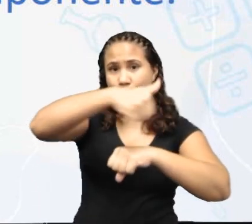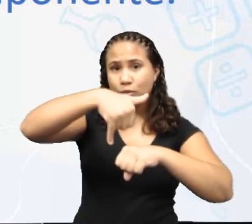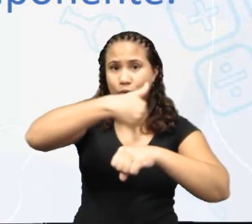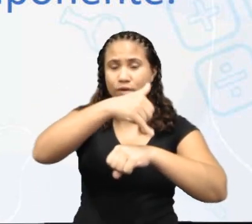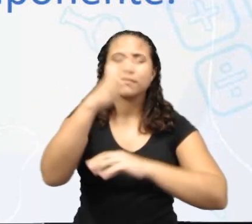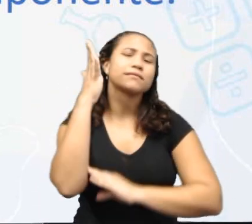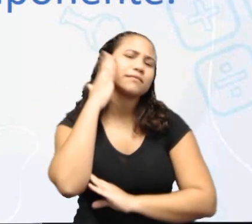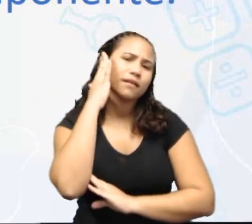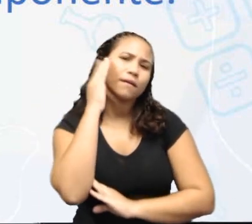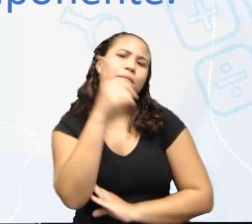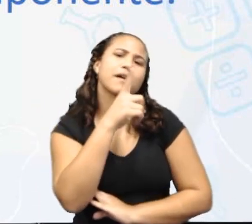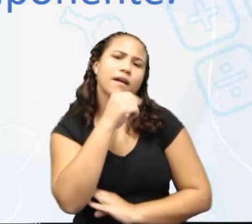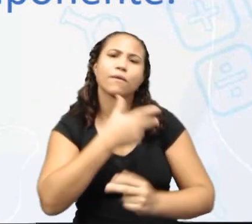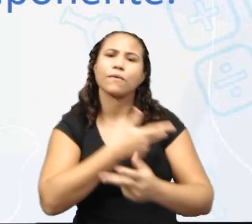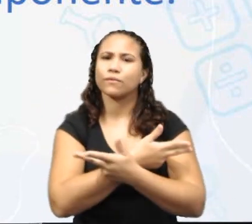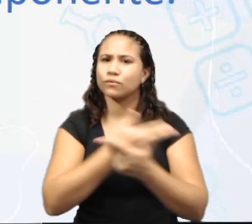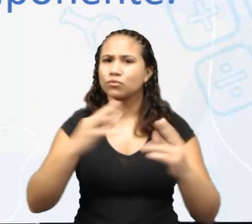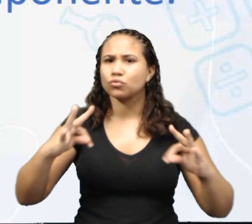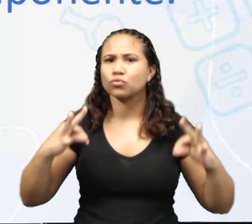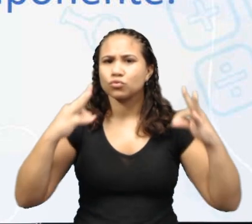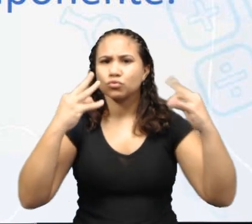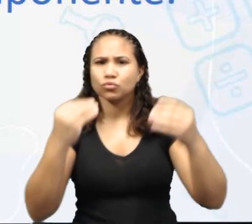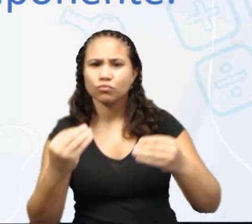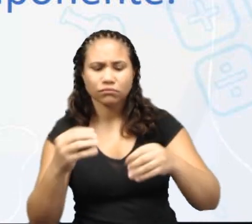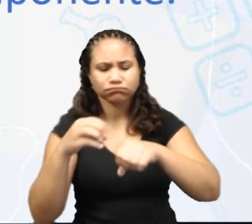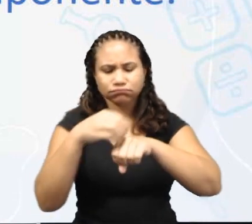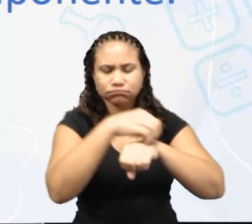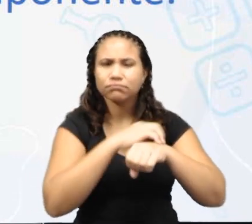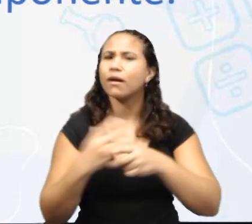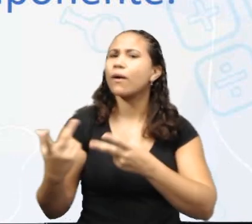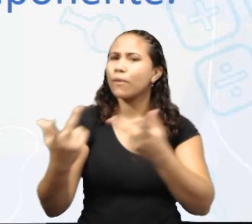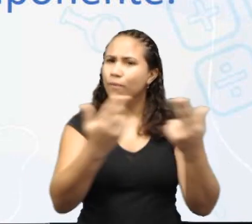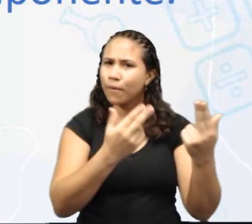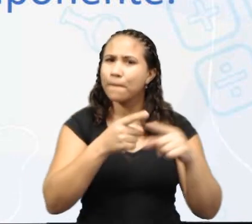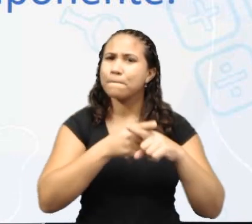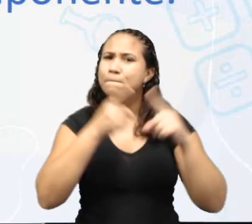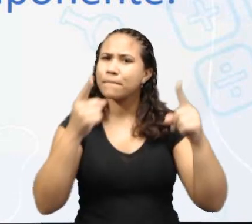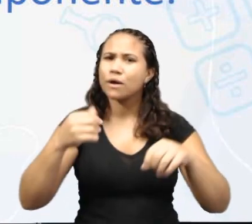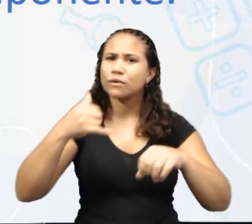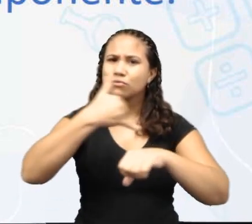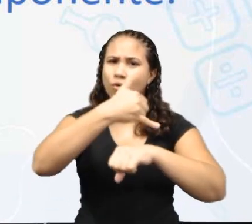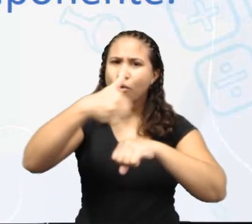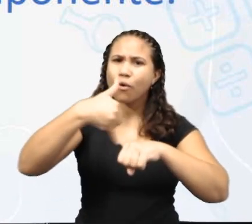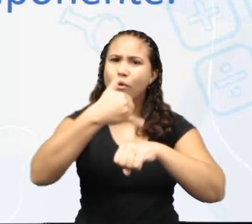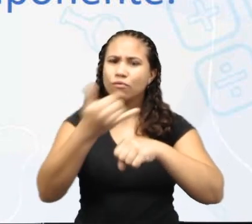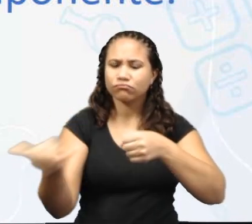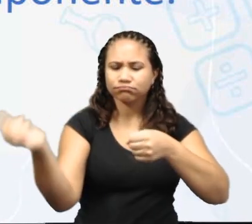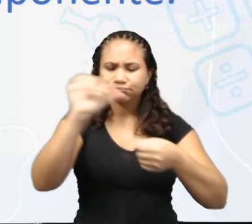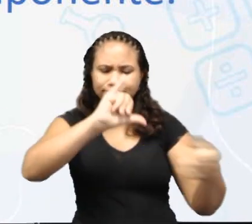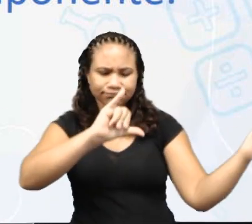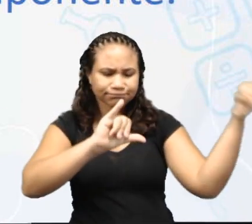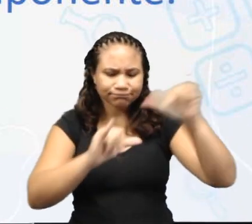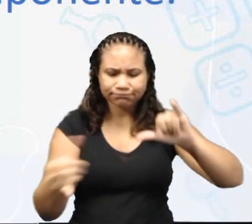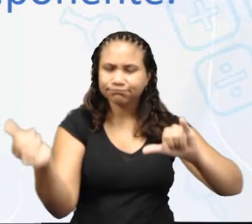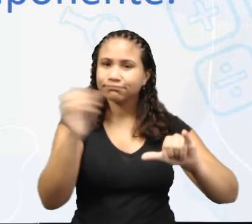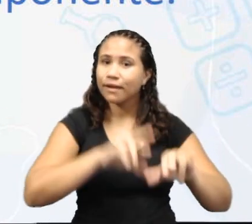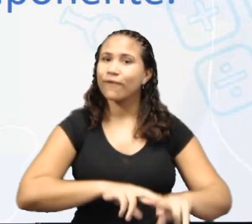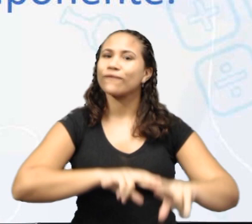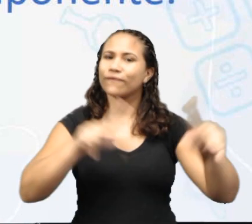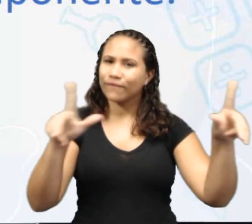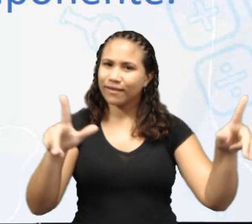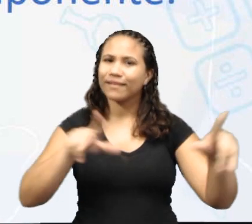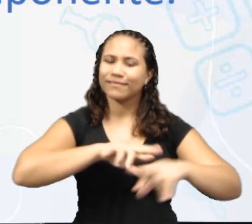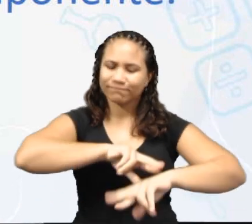que a água é uma substância e todas as suas partículas são iguais, mas o óleo já é outra substância. Suas partículas vão